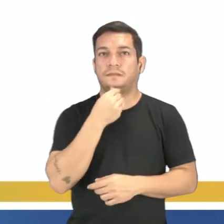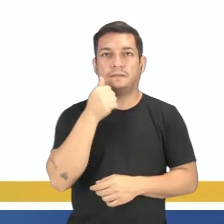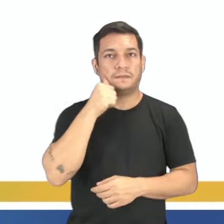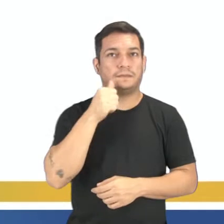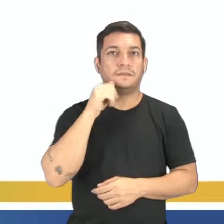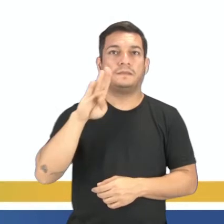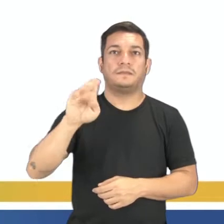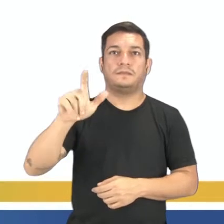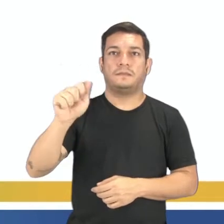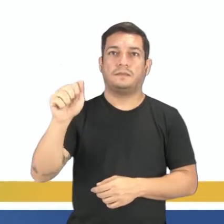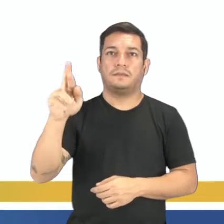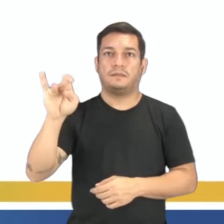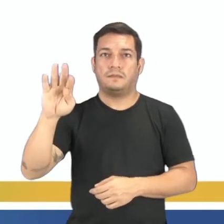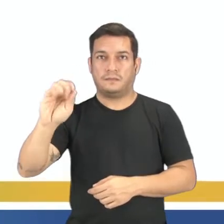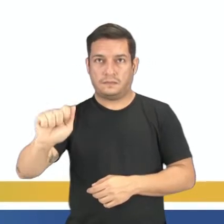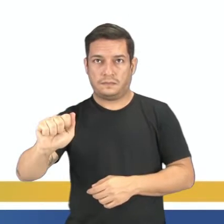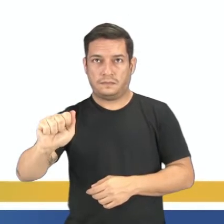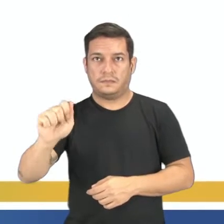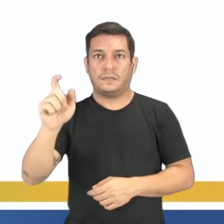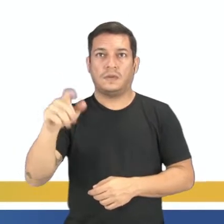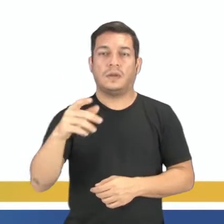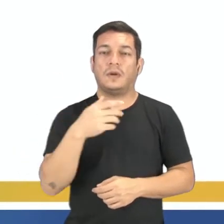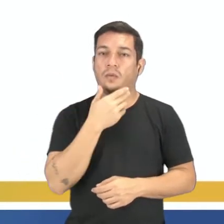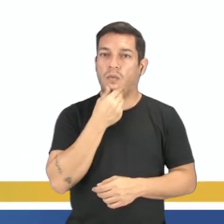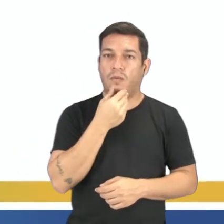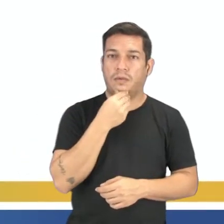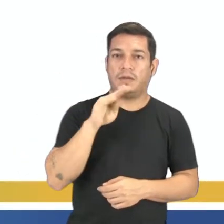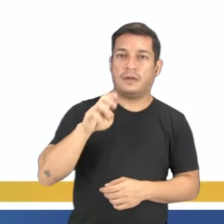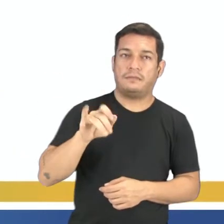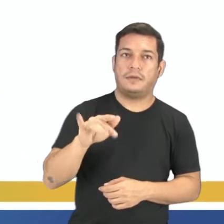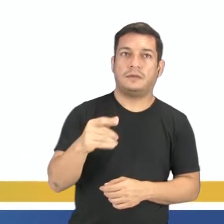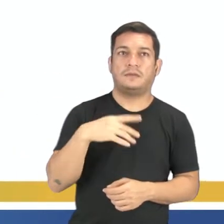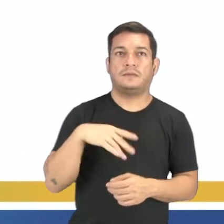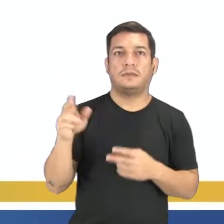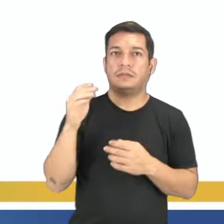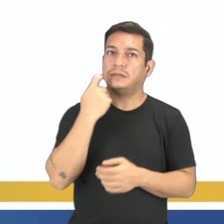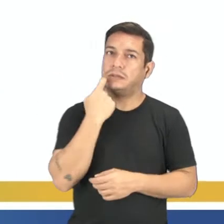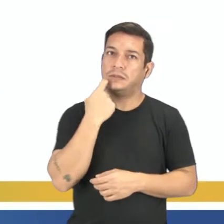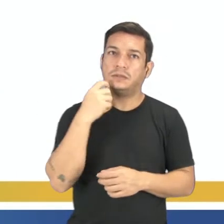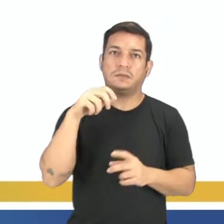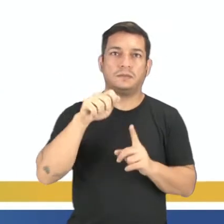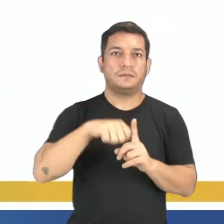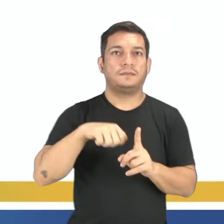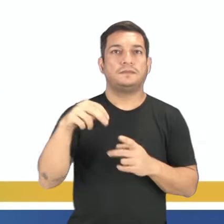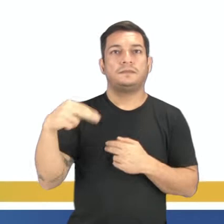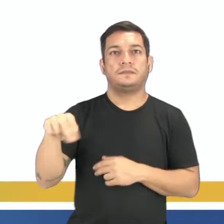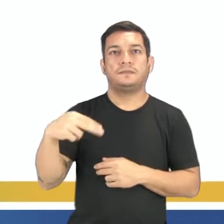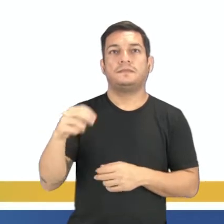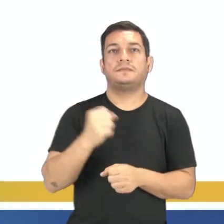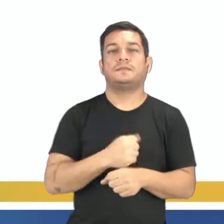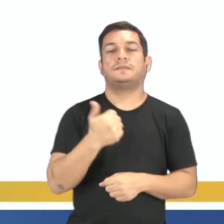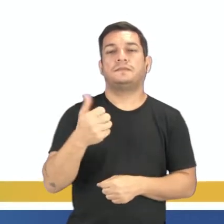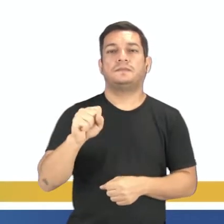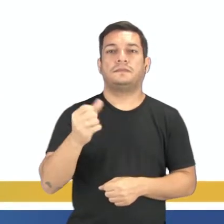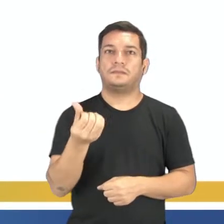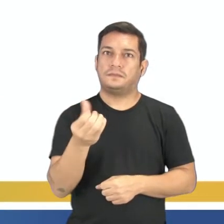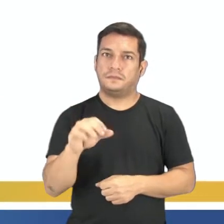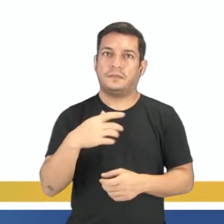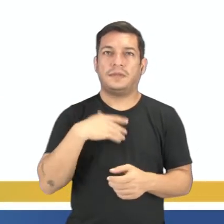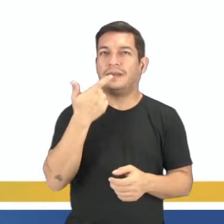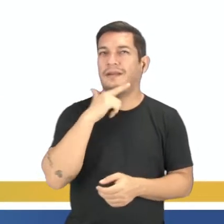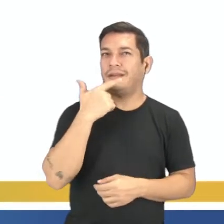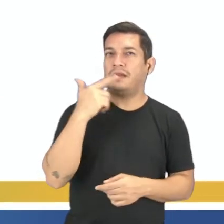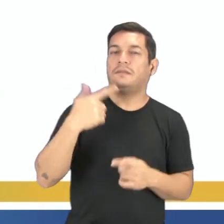Rita ao moço Camilo, numa sexta-feira de novembro de 1869, quando este ria dela, por ter ido